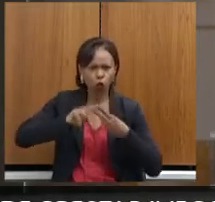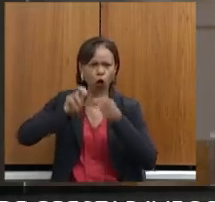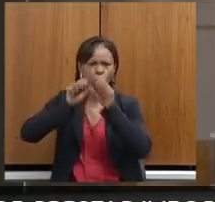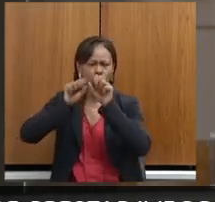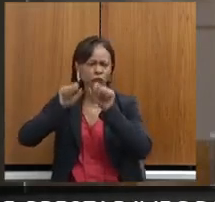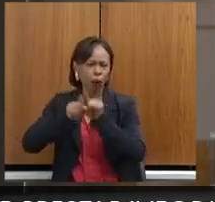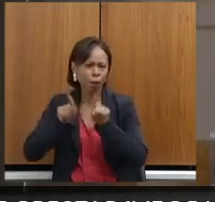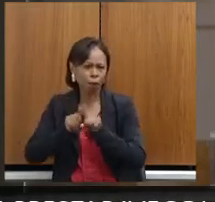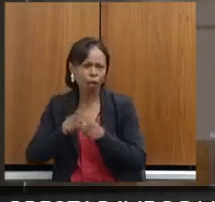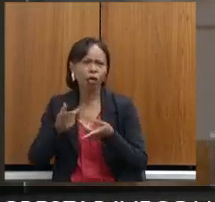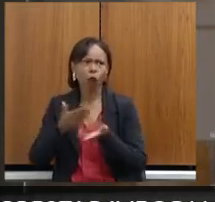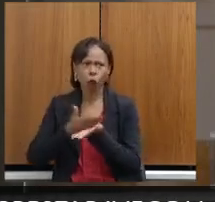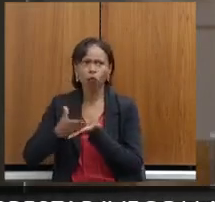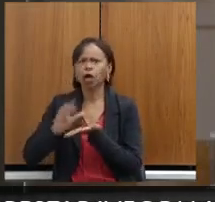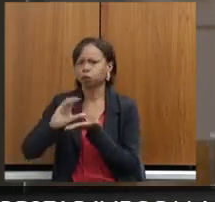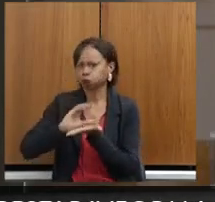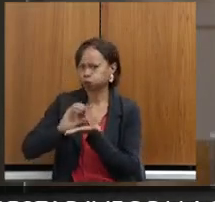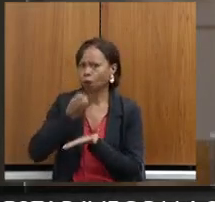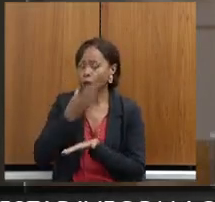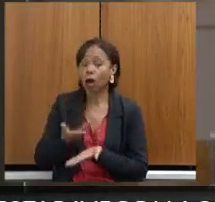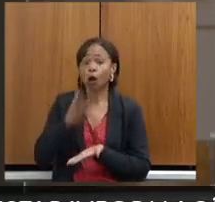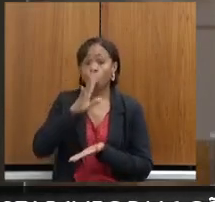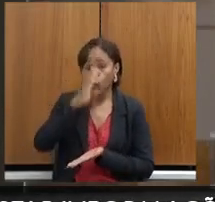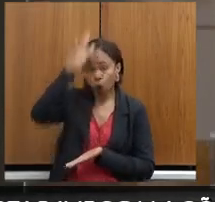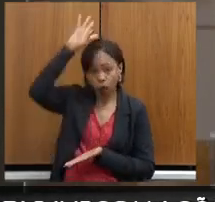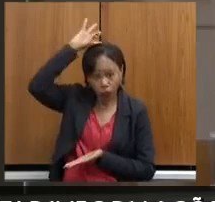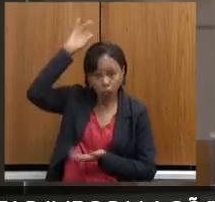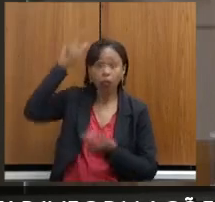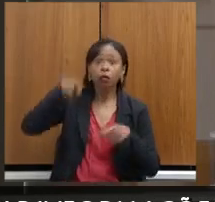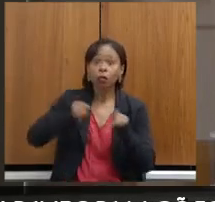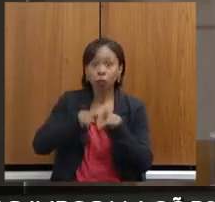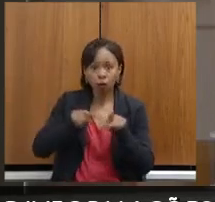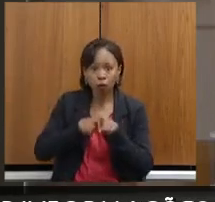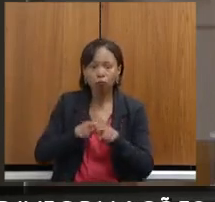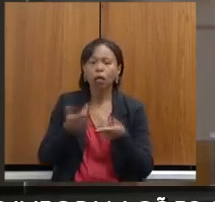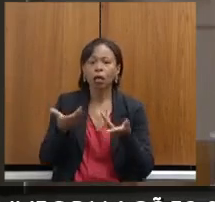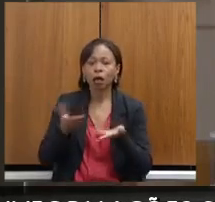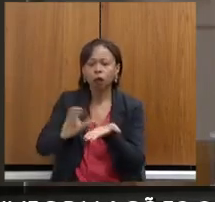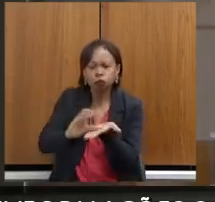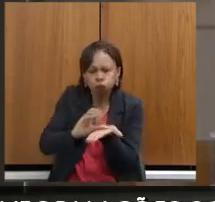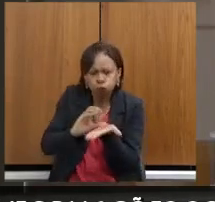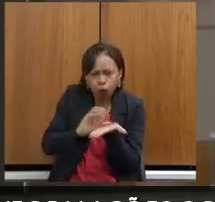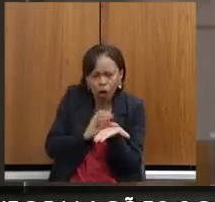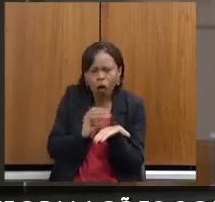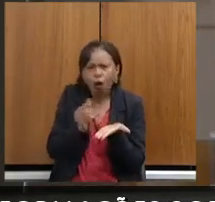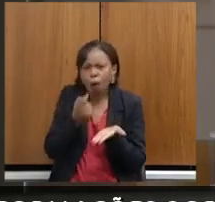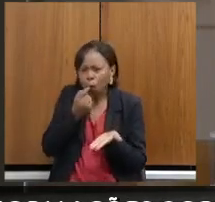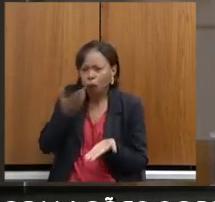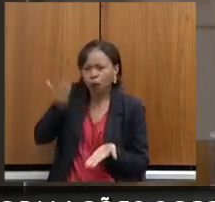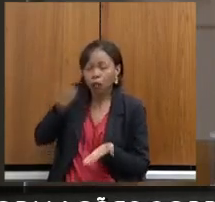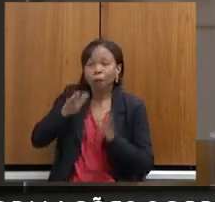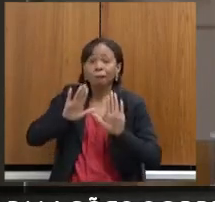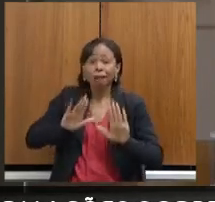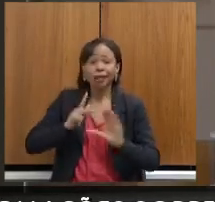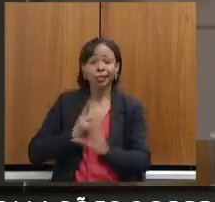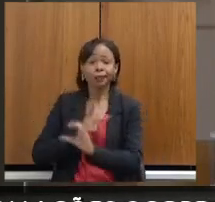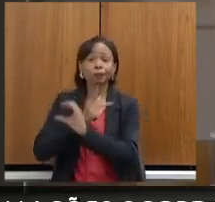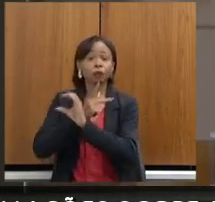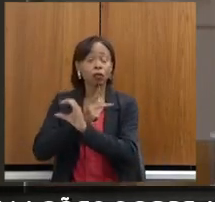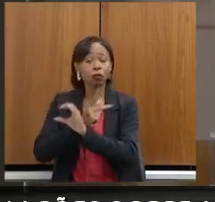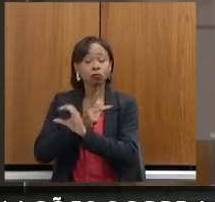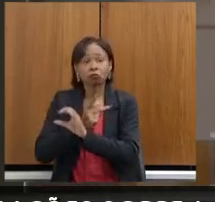também o corpo de bombeiros né também é está começando a pouco tempo EA Polícia Civil